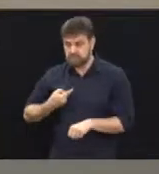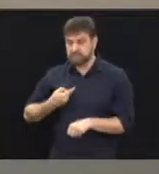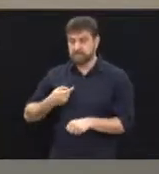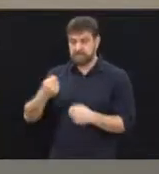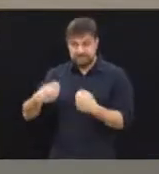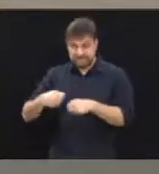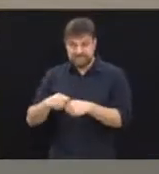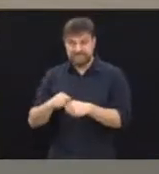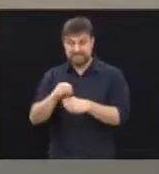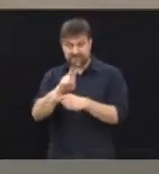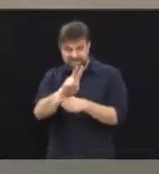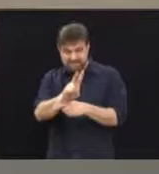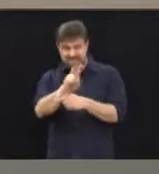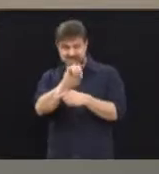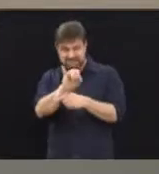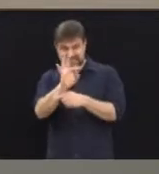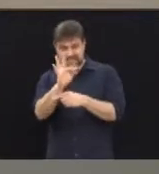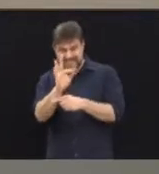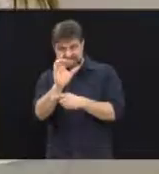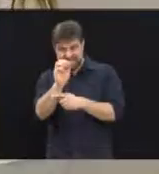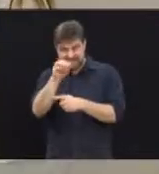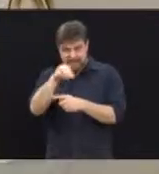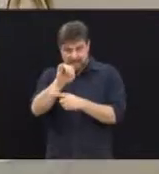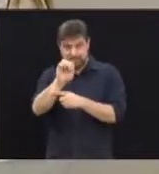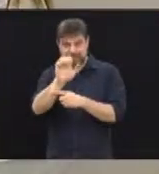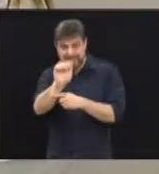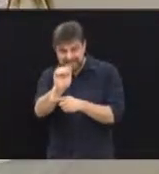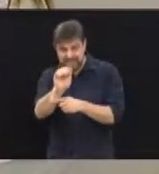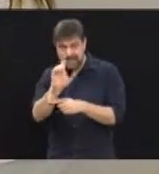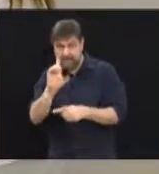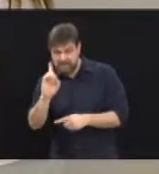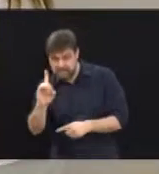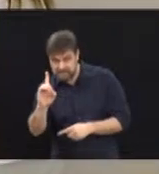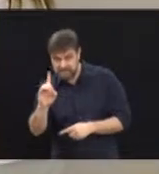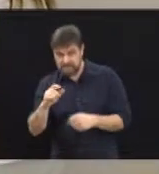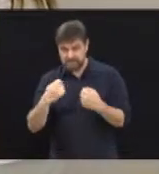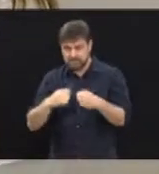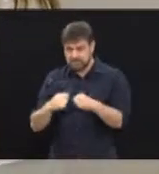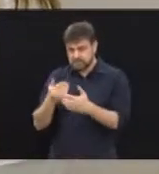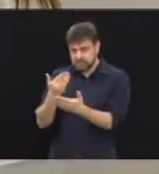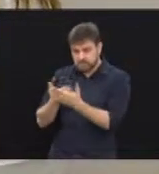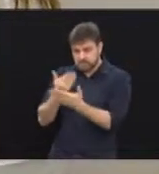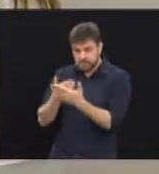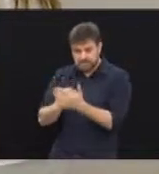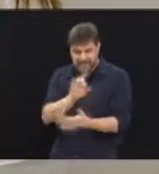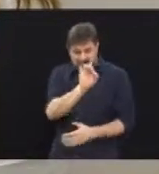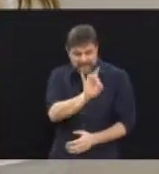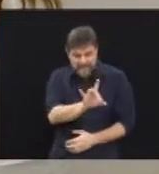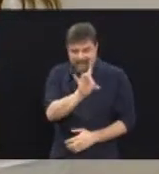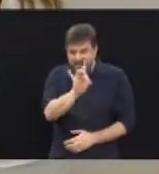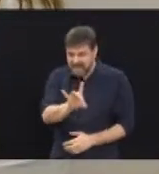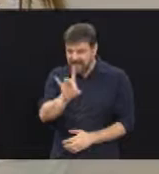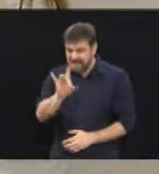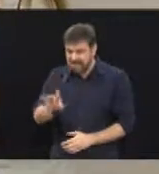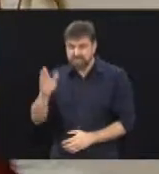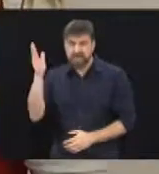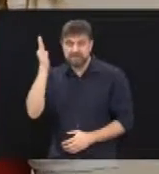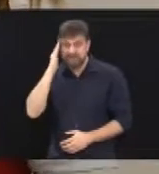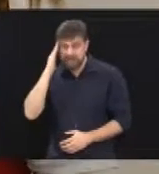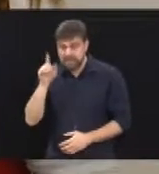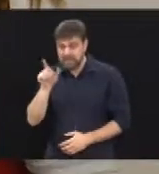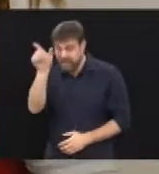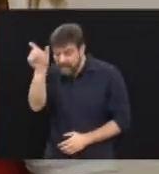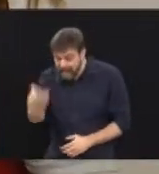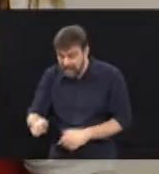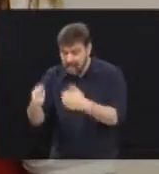função da vitamina D, a gente tem que ficar atento com isso. É preciso fazer uma análise, um estudo de cada pessoa para saber o tanto que ela